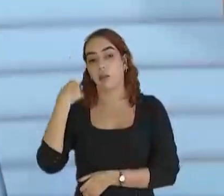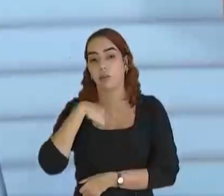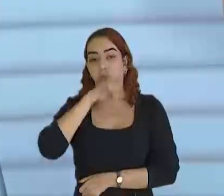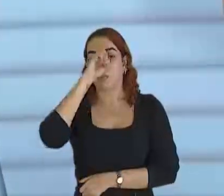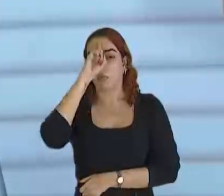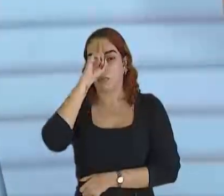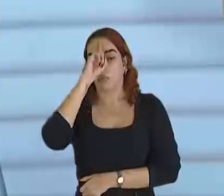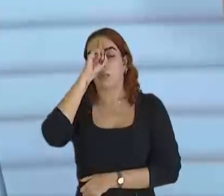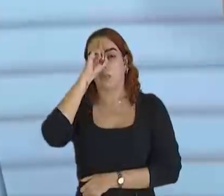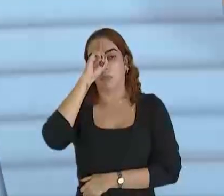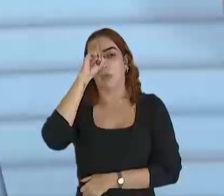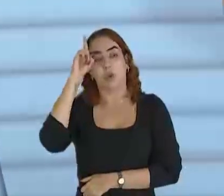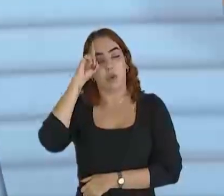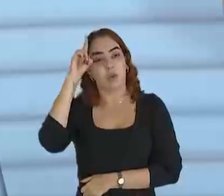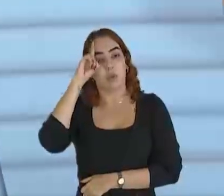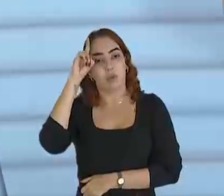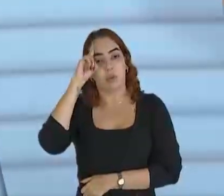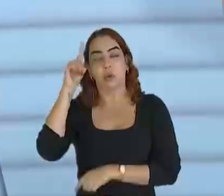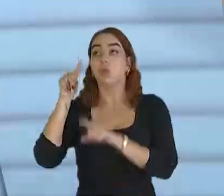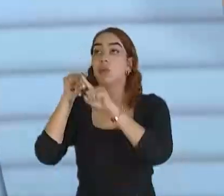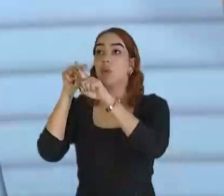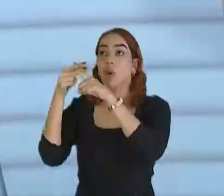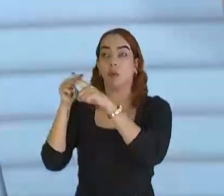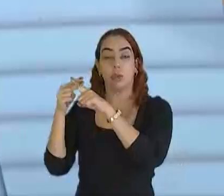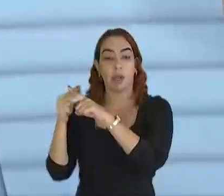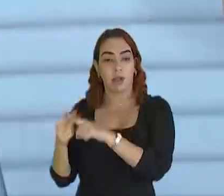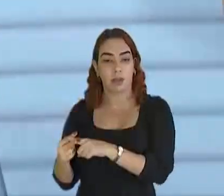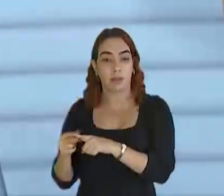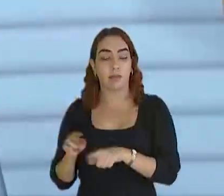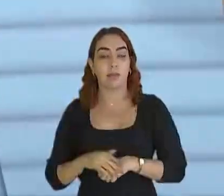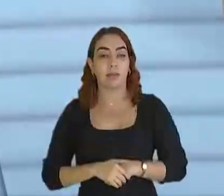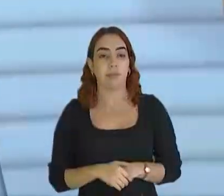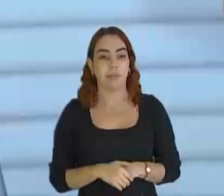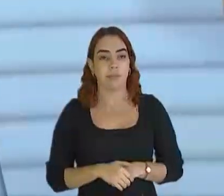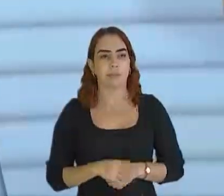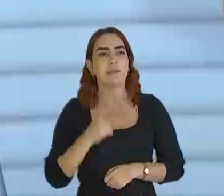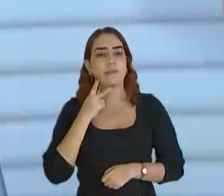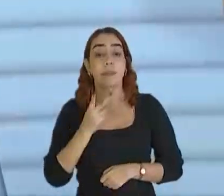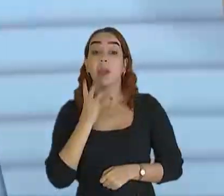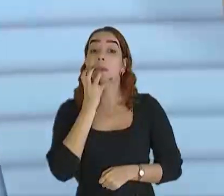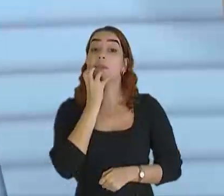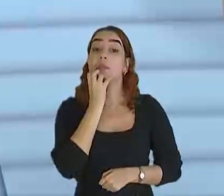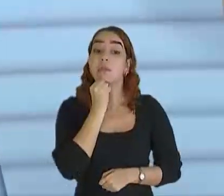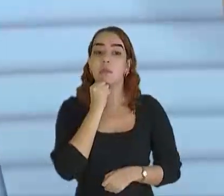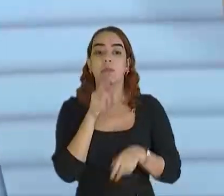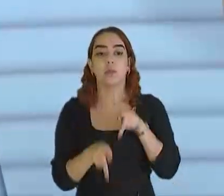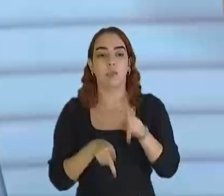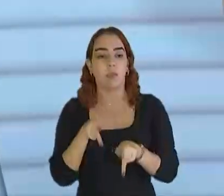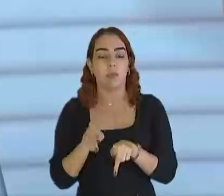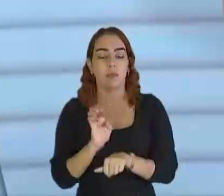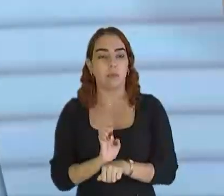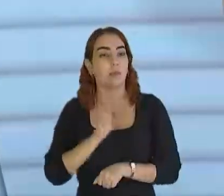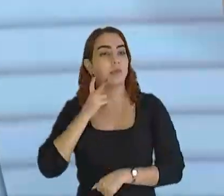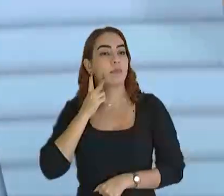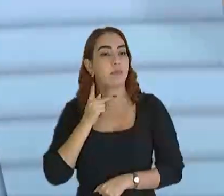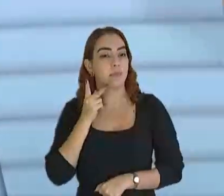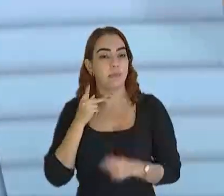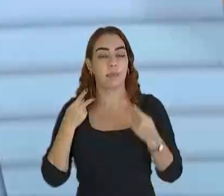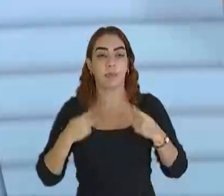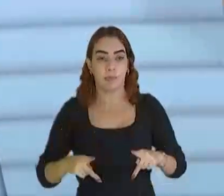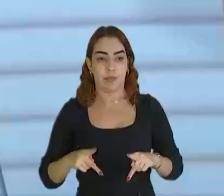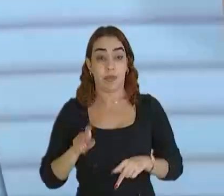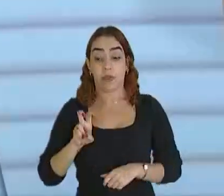para restabelecer o plenário. Como você disse, assim, é patrimônio do povo cearense, tem, né, tem